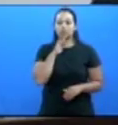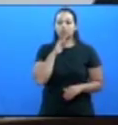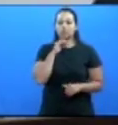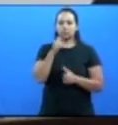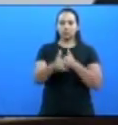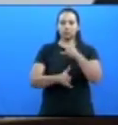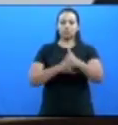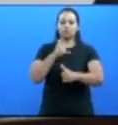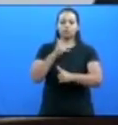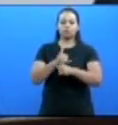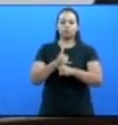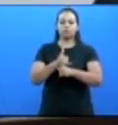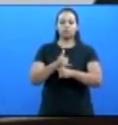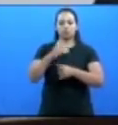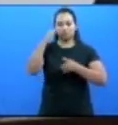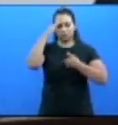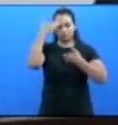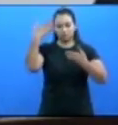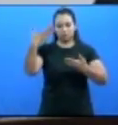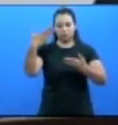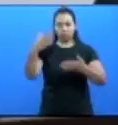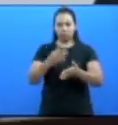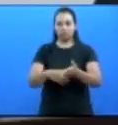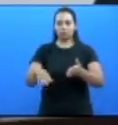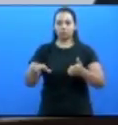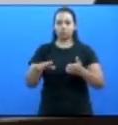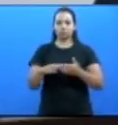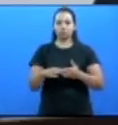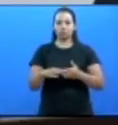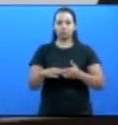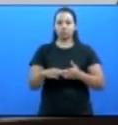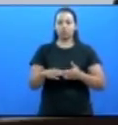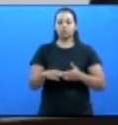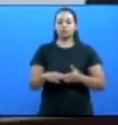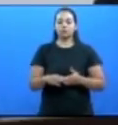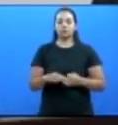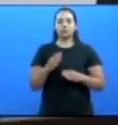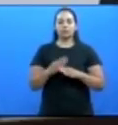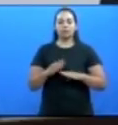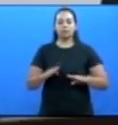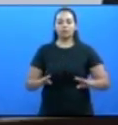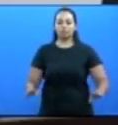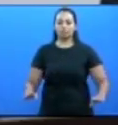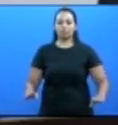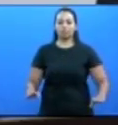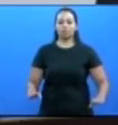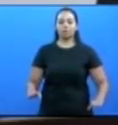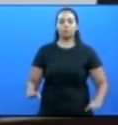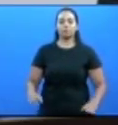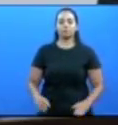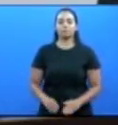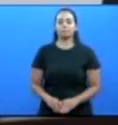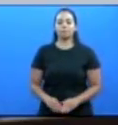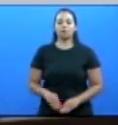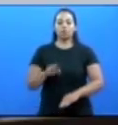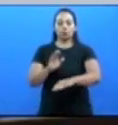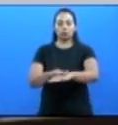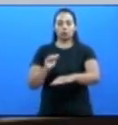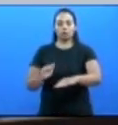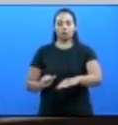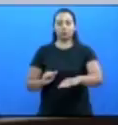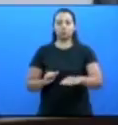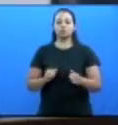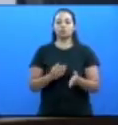Nós agradecemos a todos, né, pela atenção e consideramos esgotada a ordem do dia, convidando